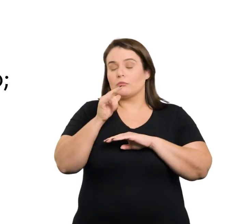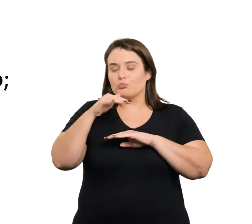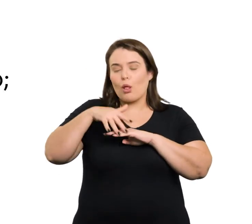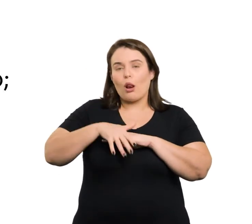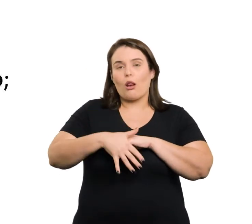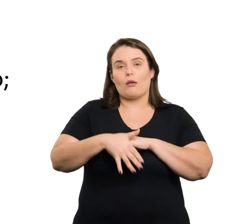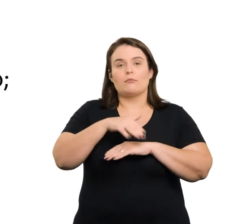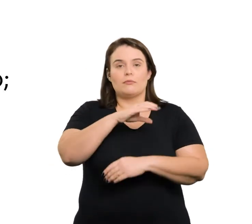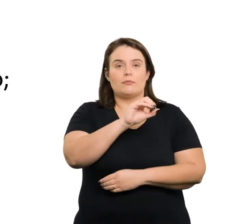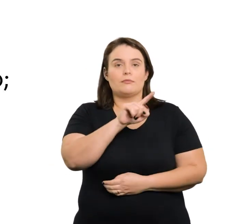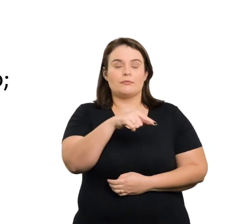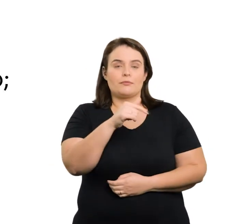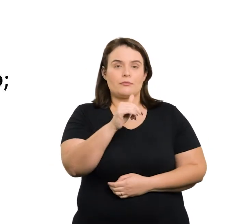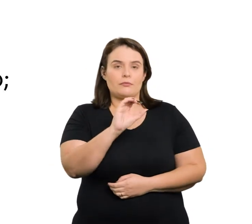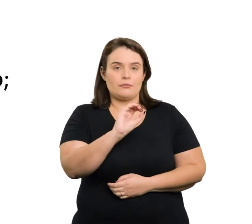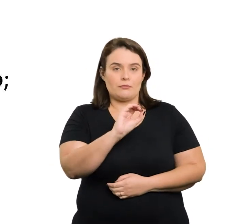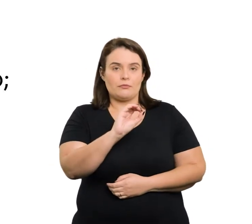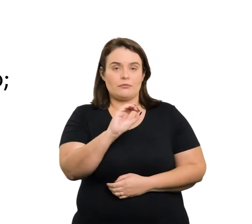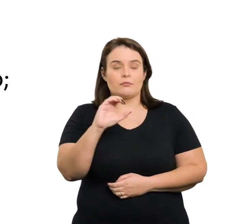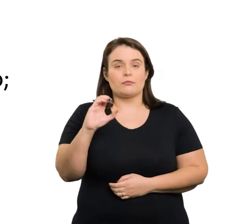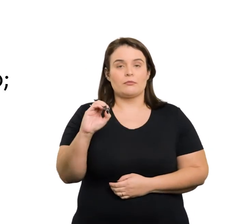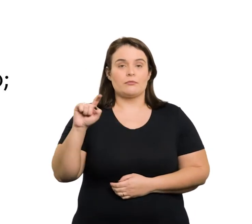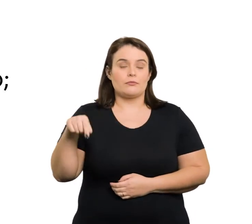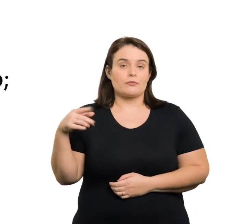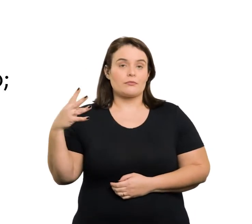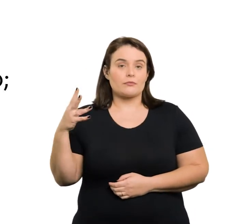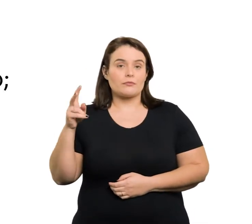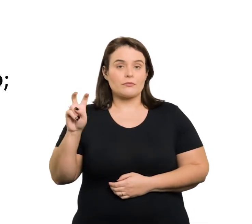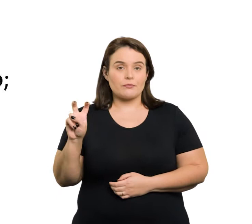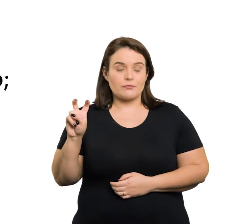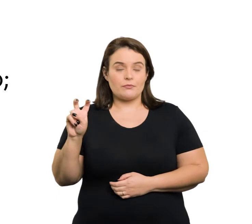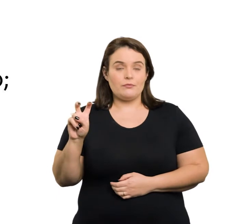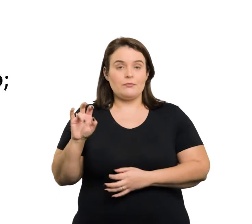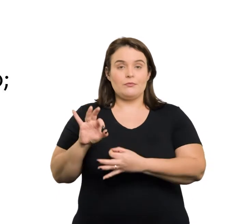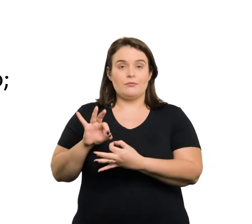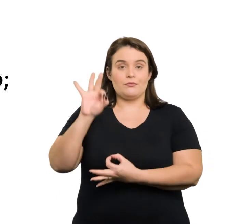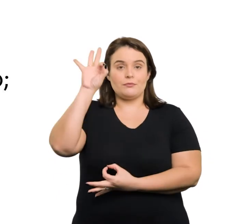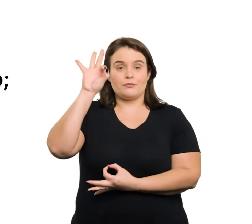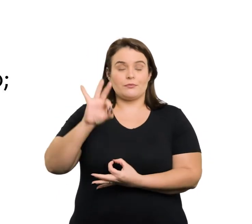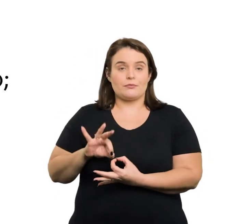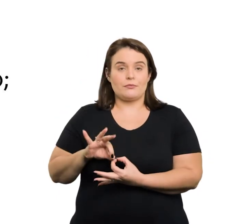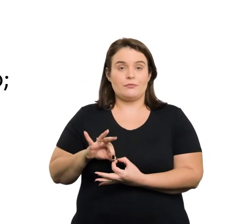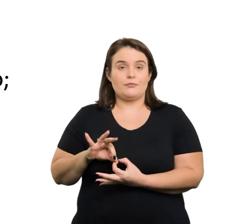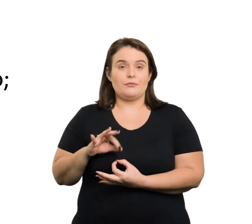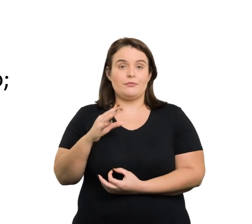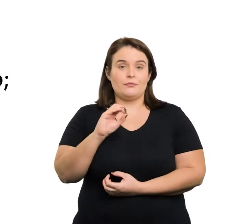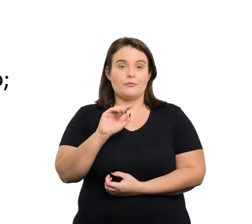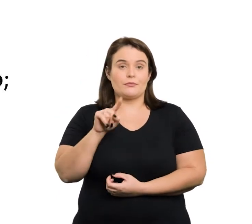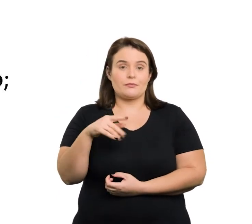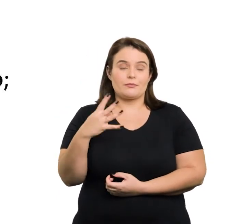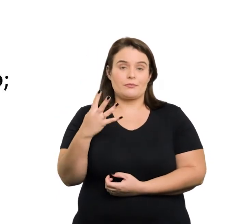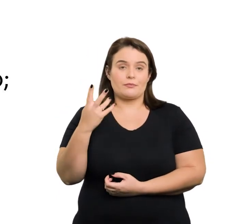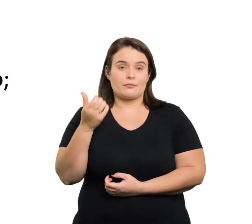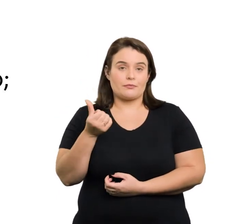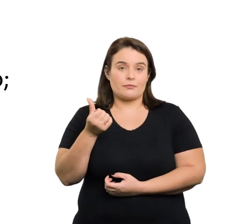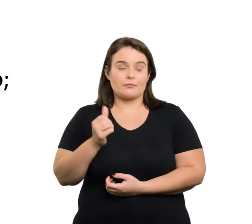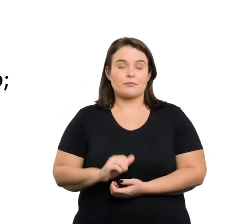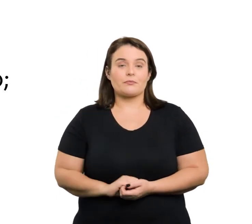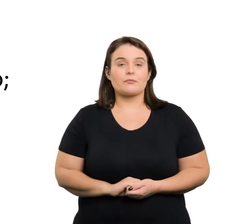antiderrapante impermeável de 0,70 metro por 0,45 metro e altura